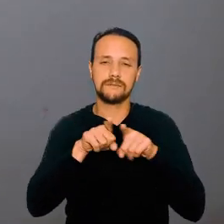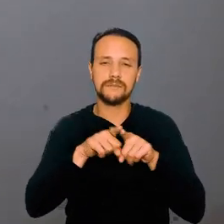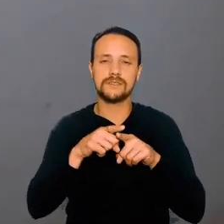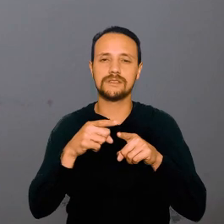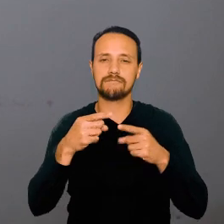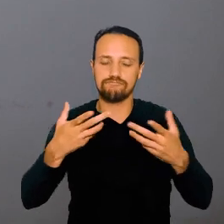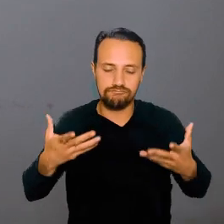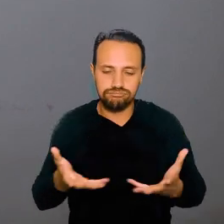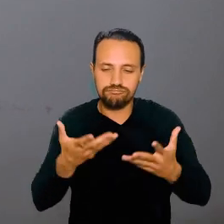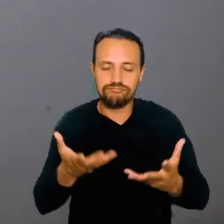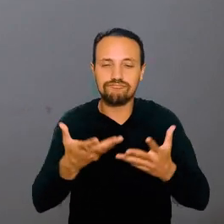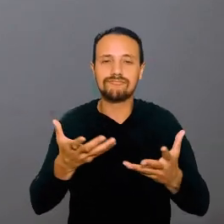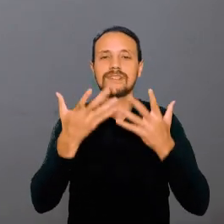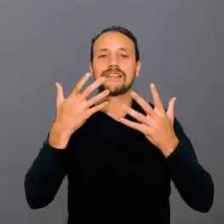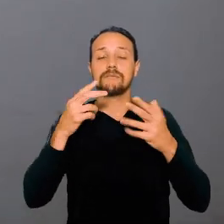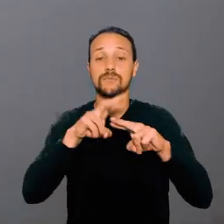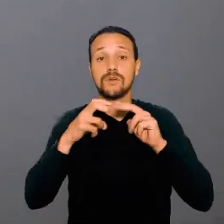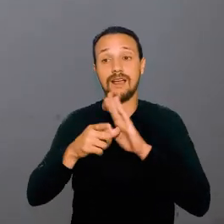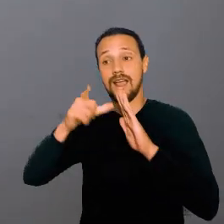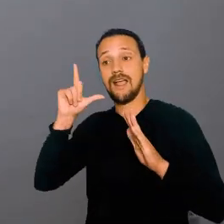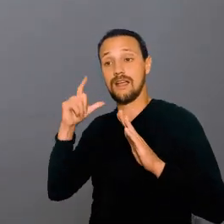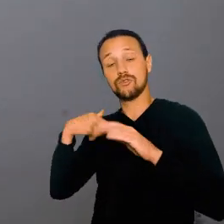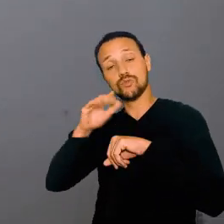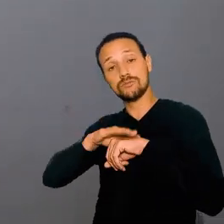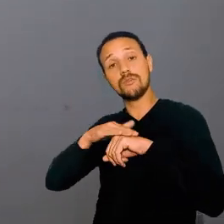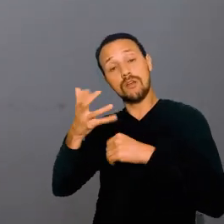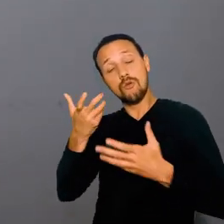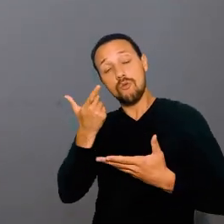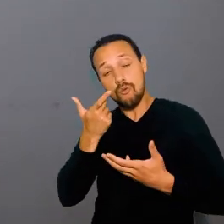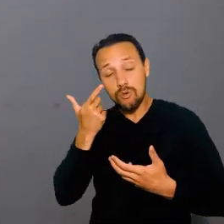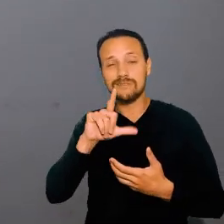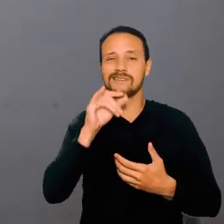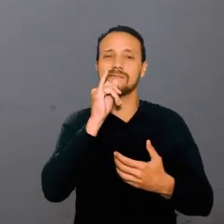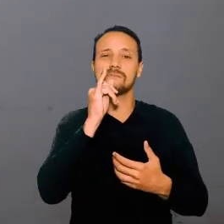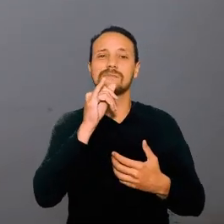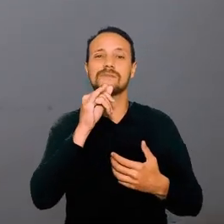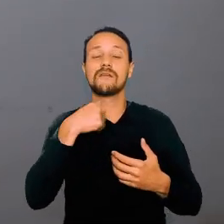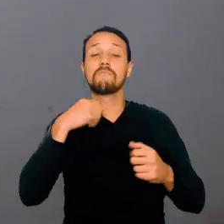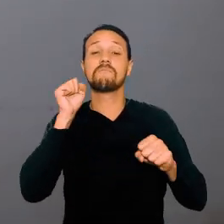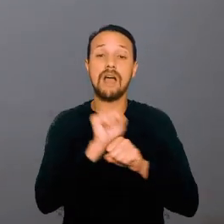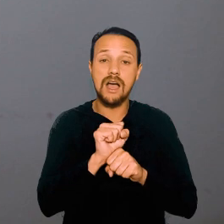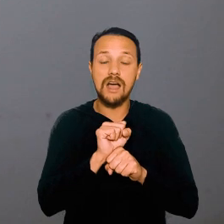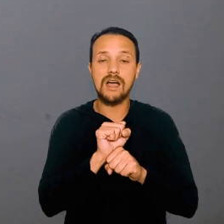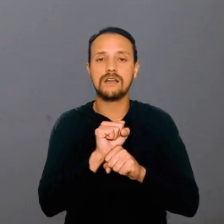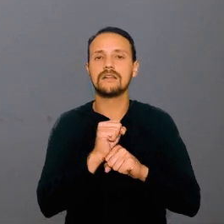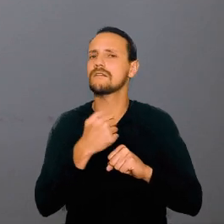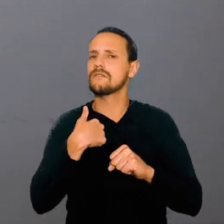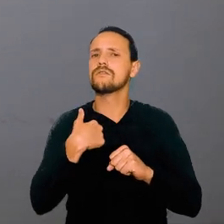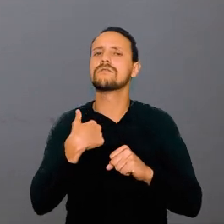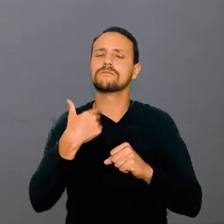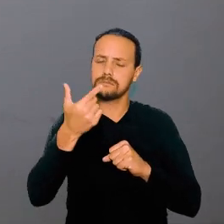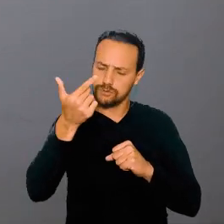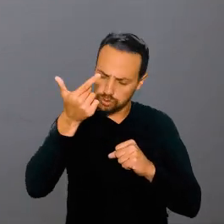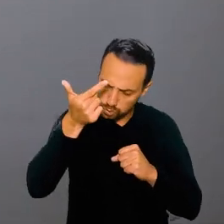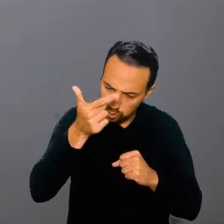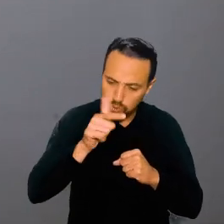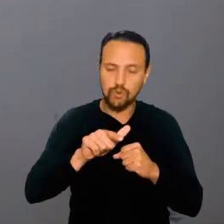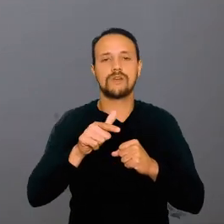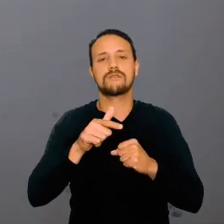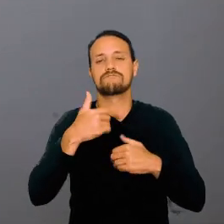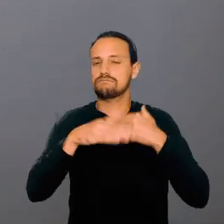E que o atendido se sinta pertencente ao meio que ele vive, né? Exatamente, a gente conseguir dar essa oportunidade para ele, né?